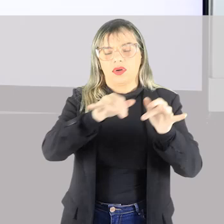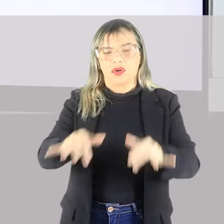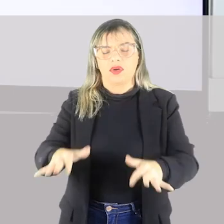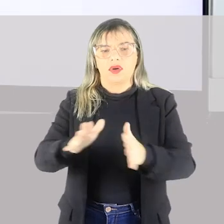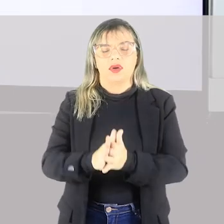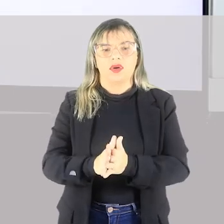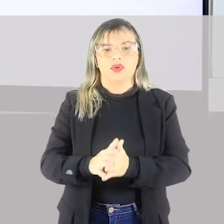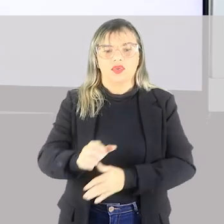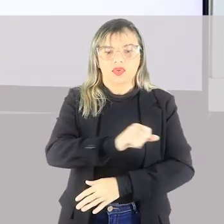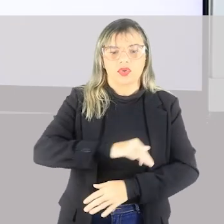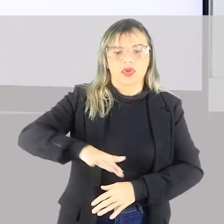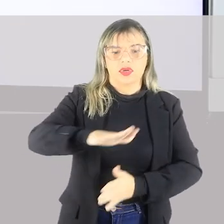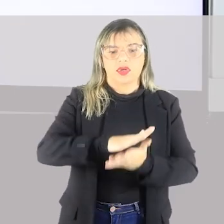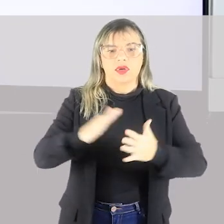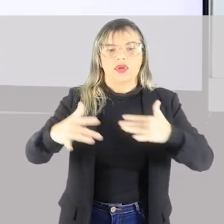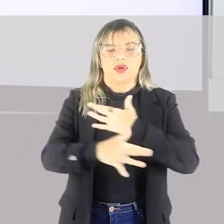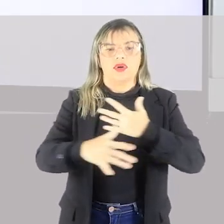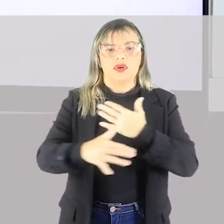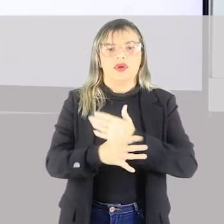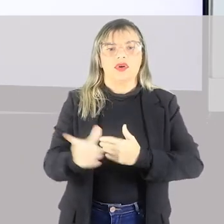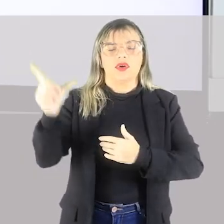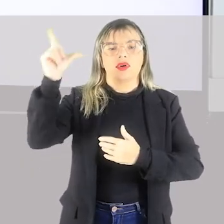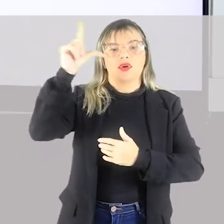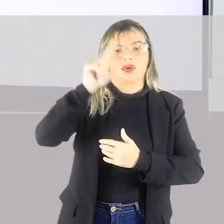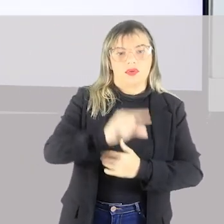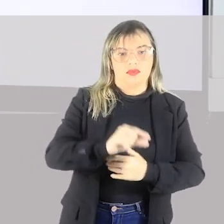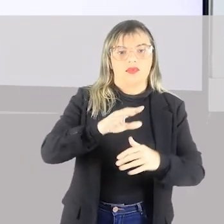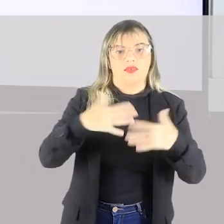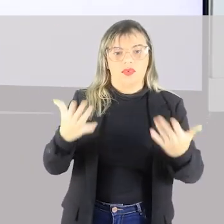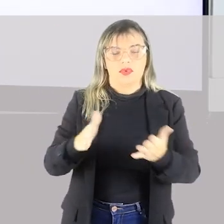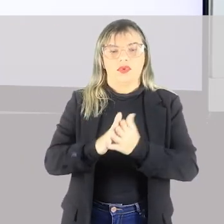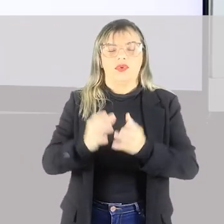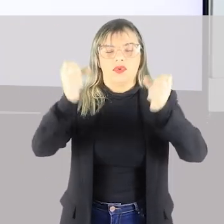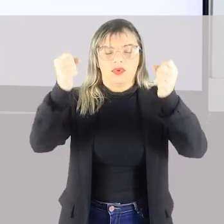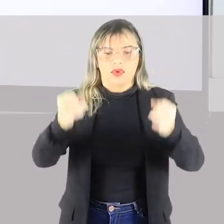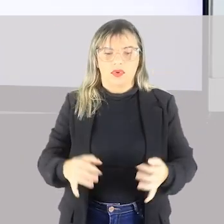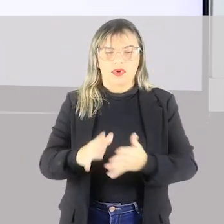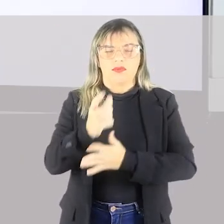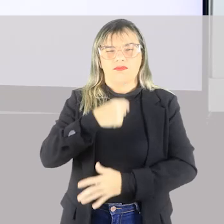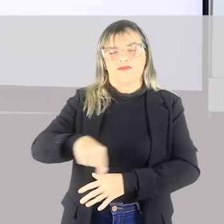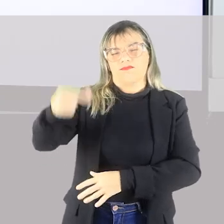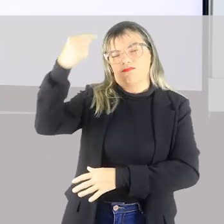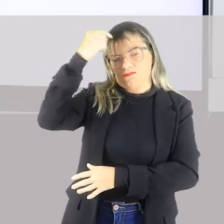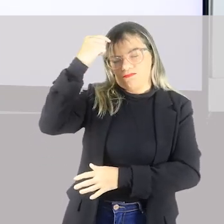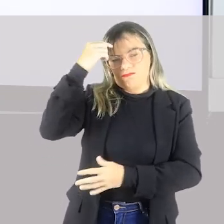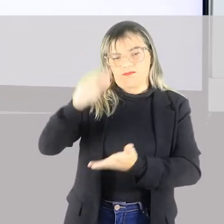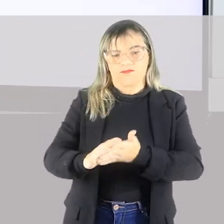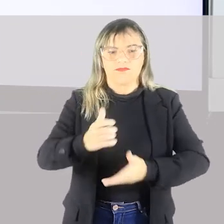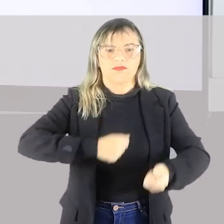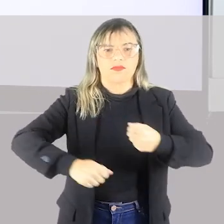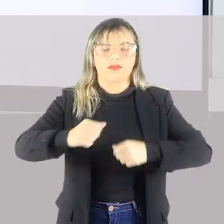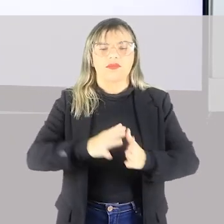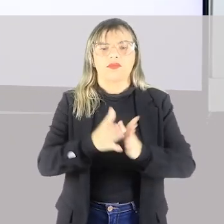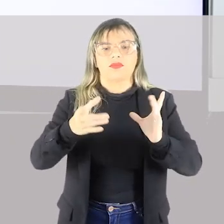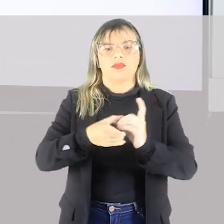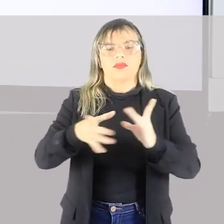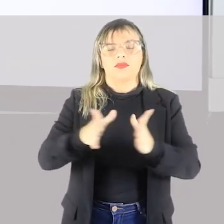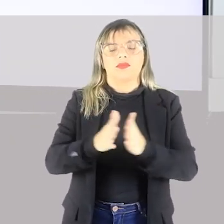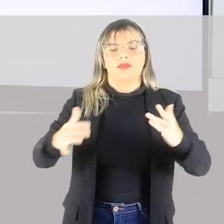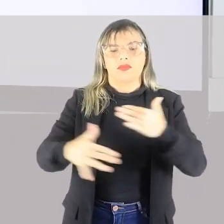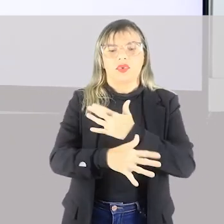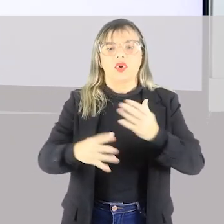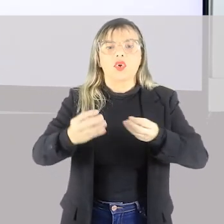urbano. Vamos resumir? Então, toda vez que a gente pensar numa gestão democrática da cidade, a gente vai pensar